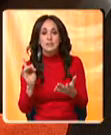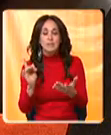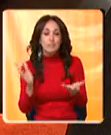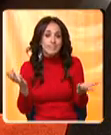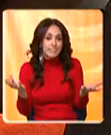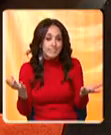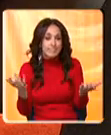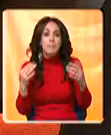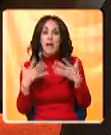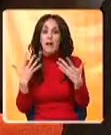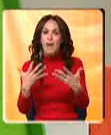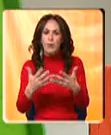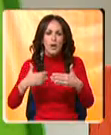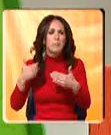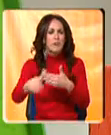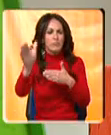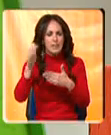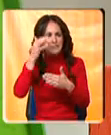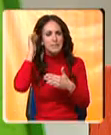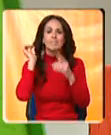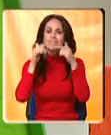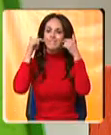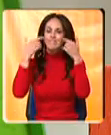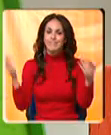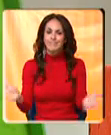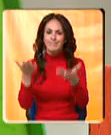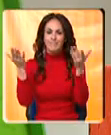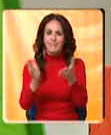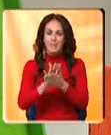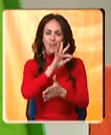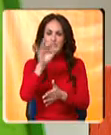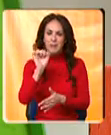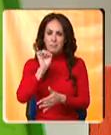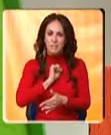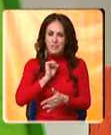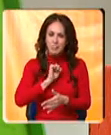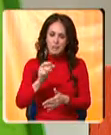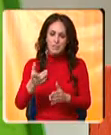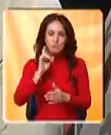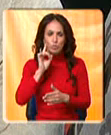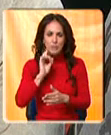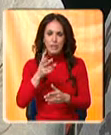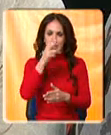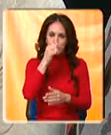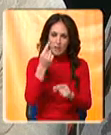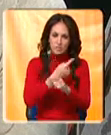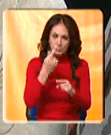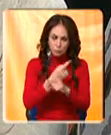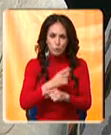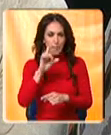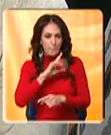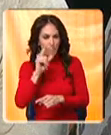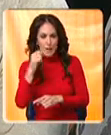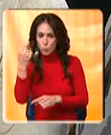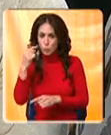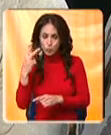Mas agora é chutar a bola para a frente, sorriso na cara sempre. Tenho a minha família comigo, é mais importante. Porque namorados já há muitos, pais só tenho os